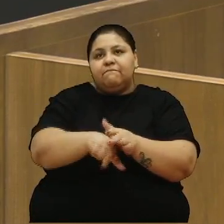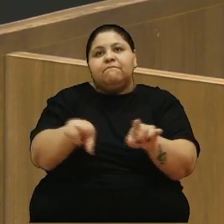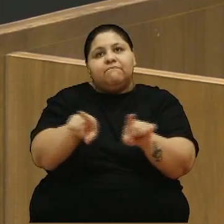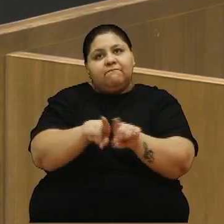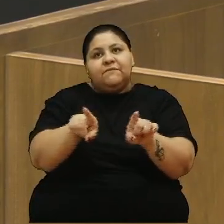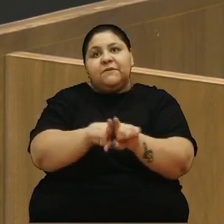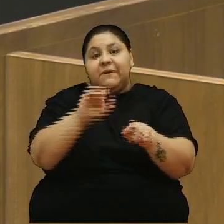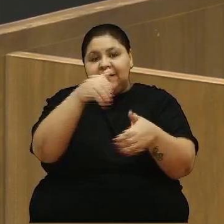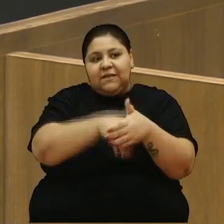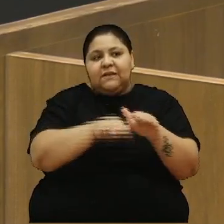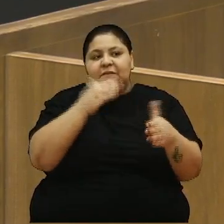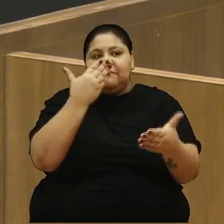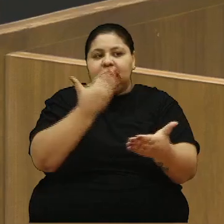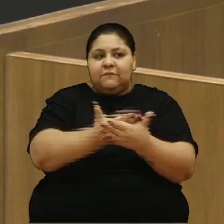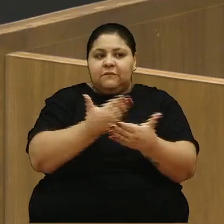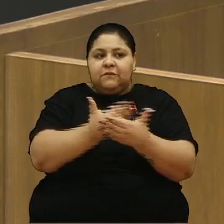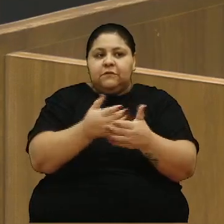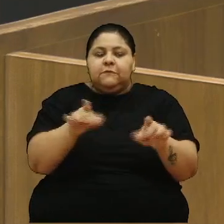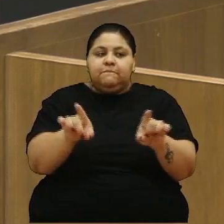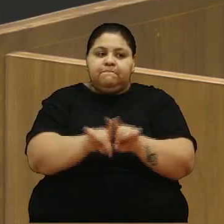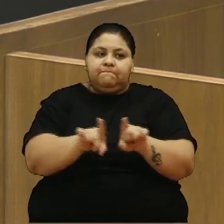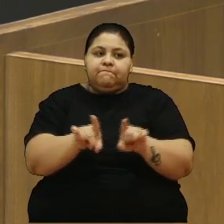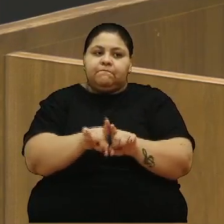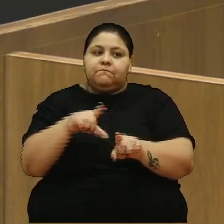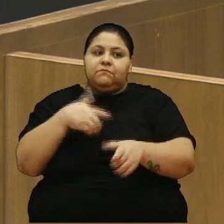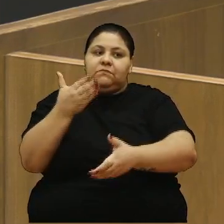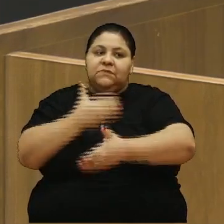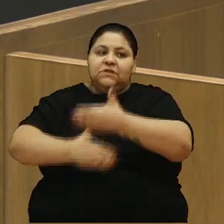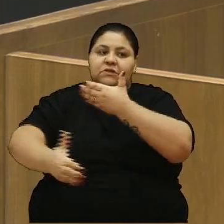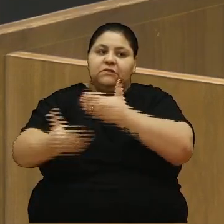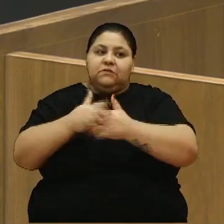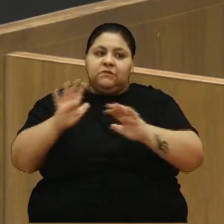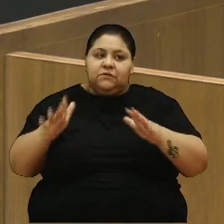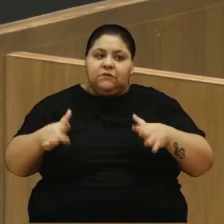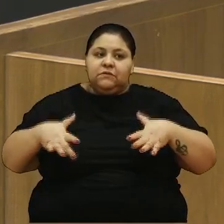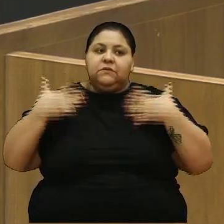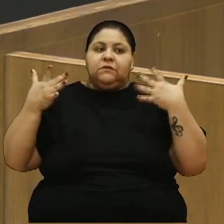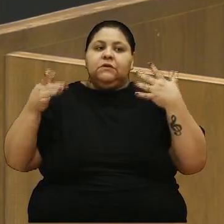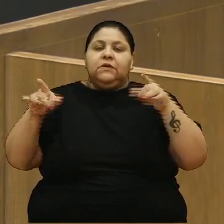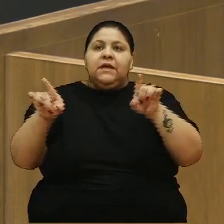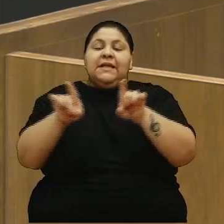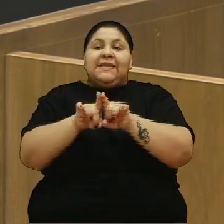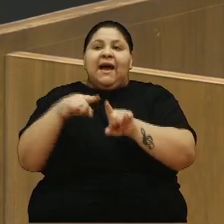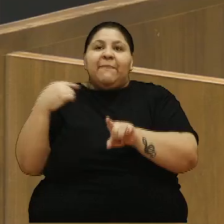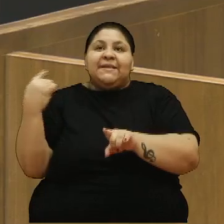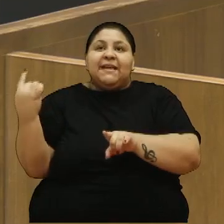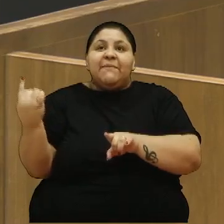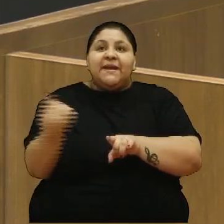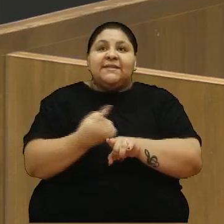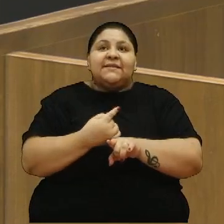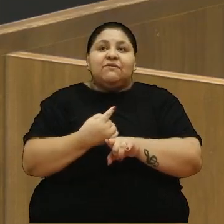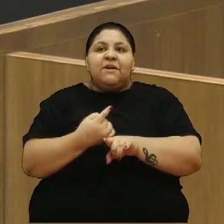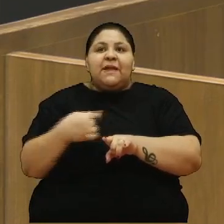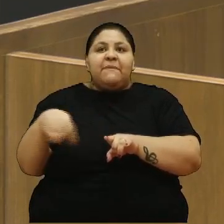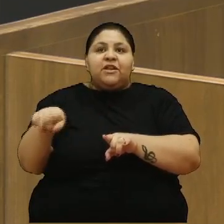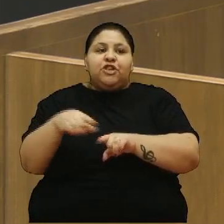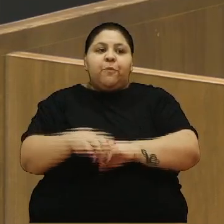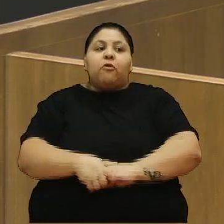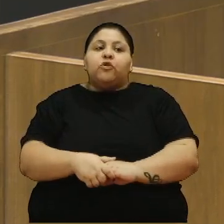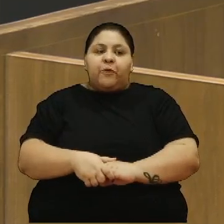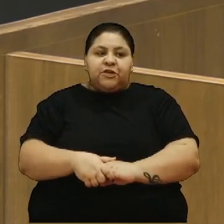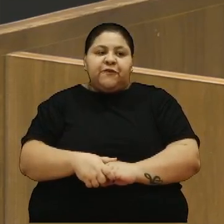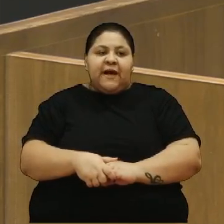nas escolas. Todo mundo ficou chocado, todas nós ficamos chocados com aquele menino que